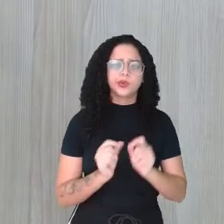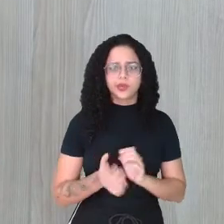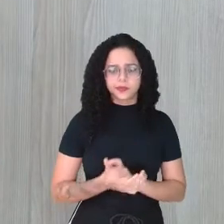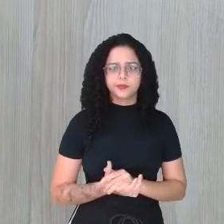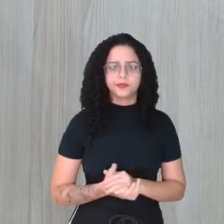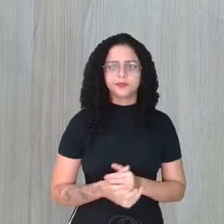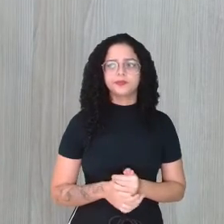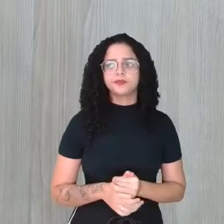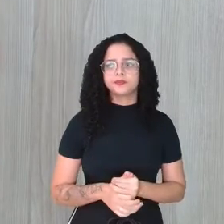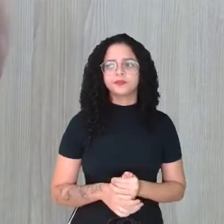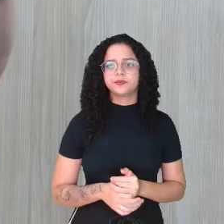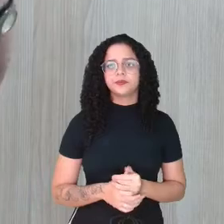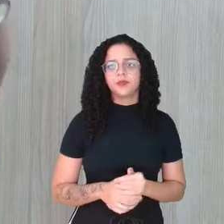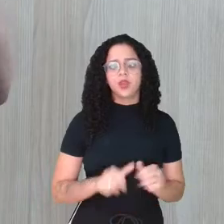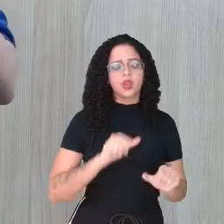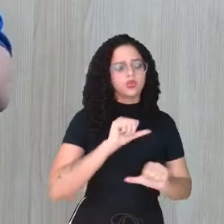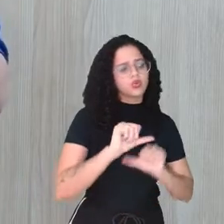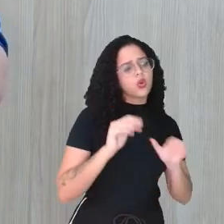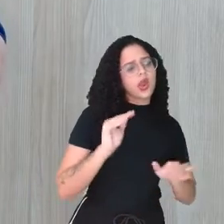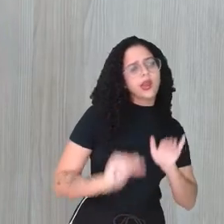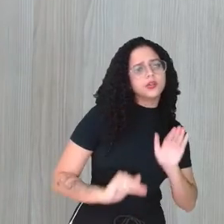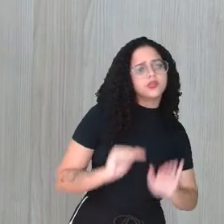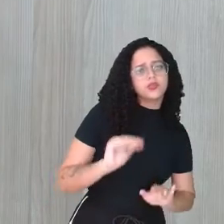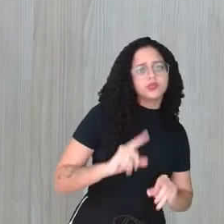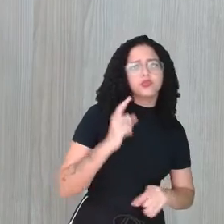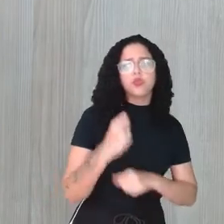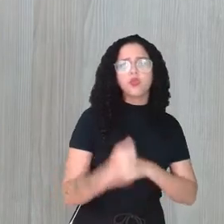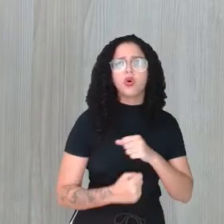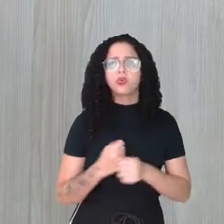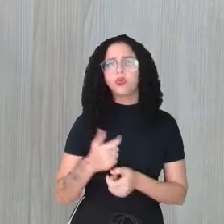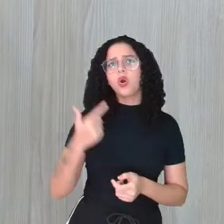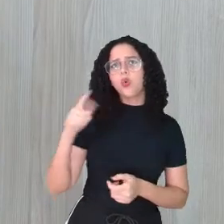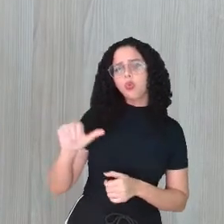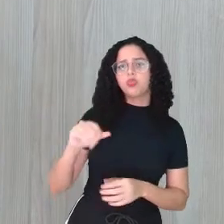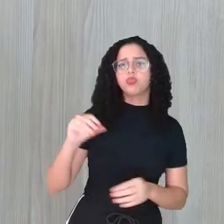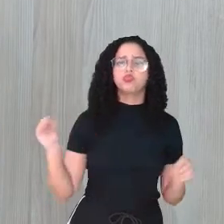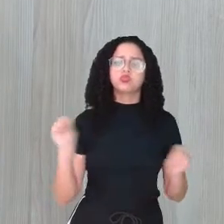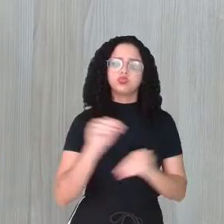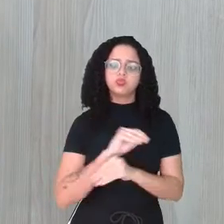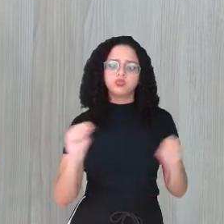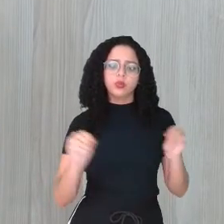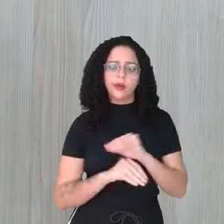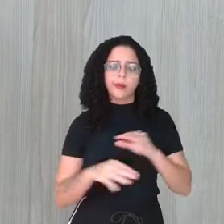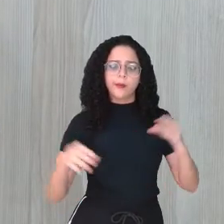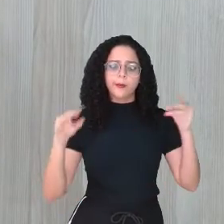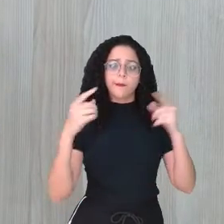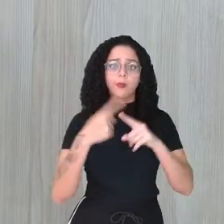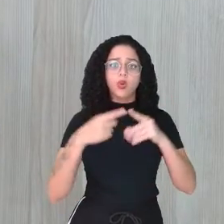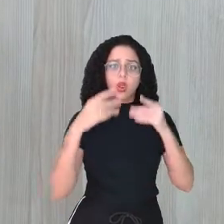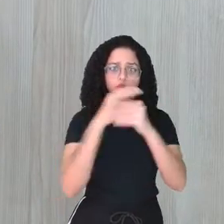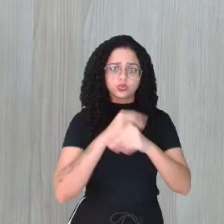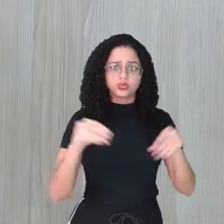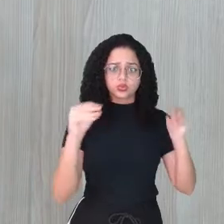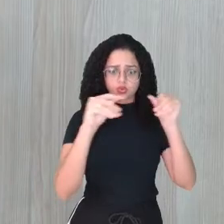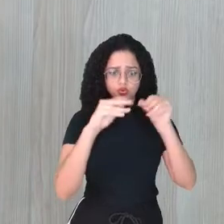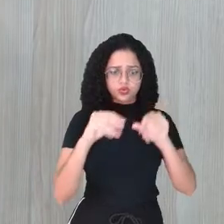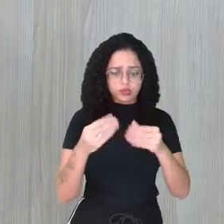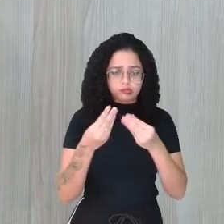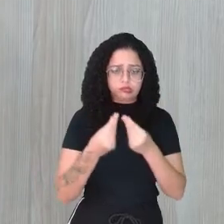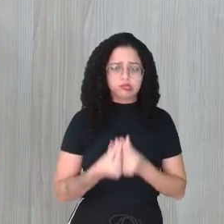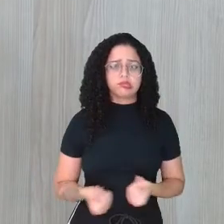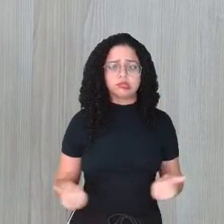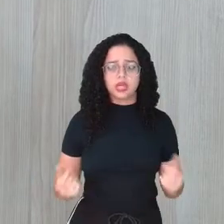um manejo, né? Troca às vezes, né, de um ano para outro, para ver se o solo não fica muito desgastado, né? Então